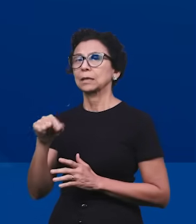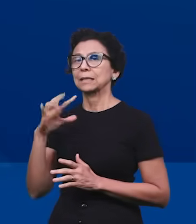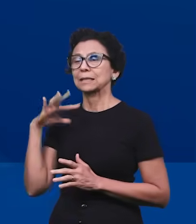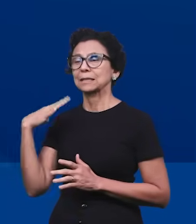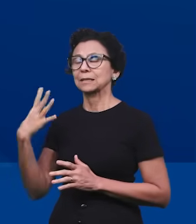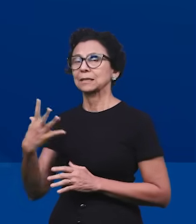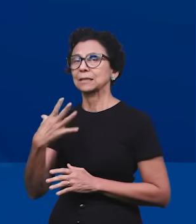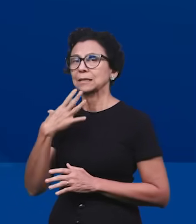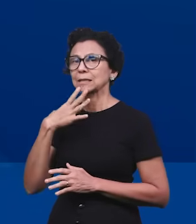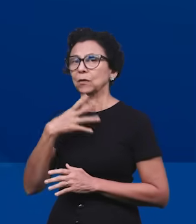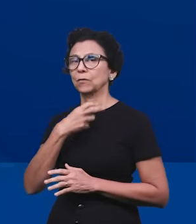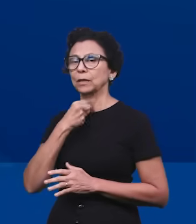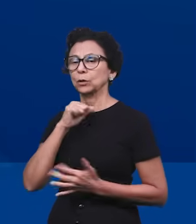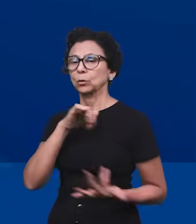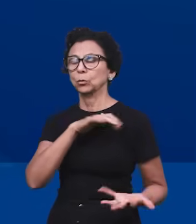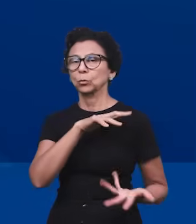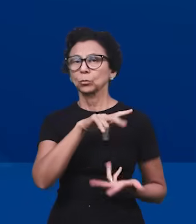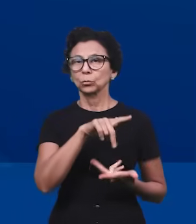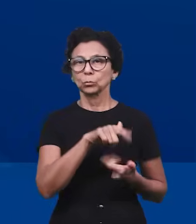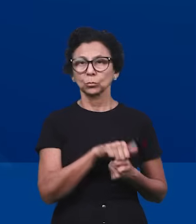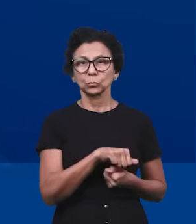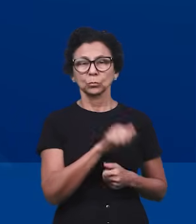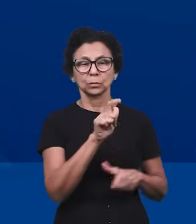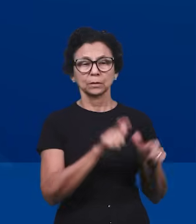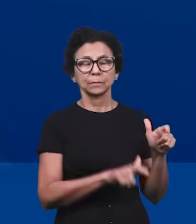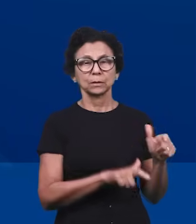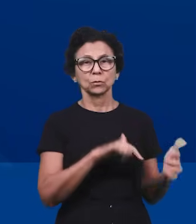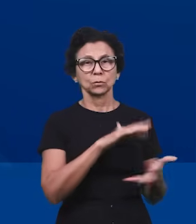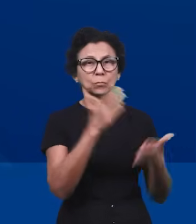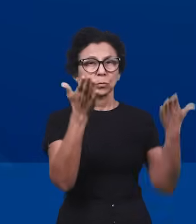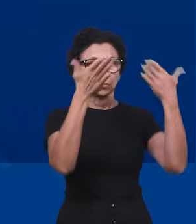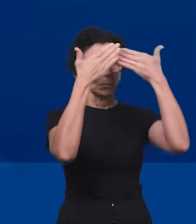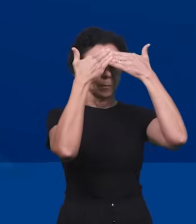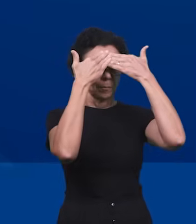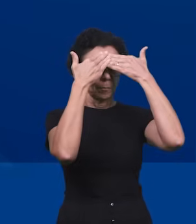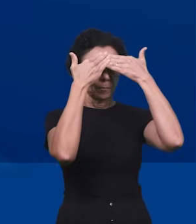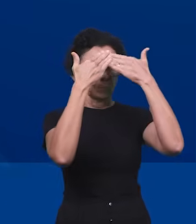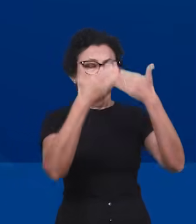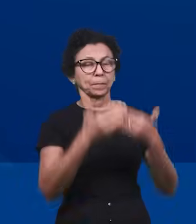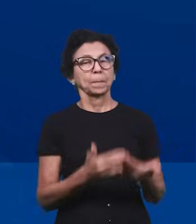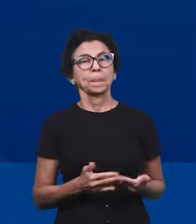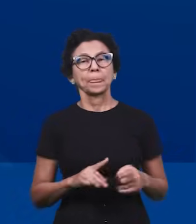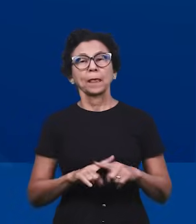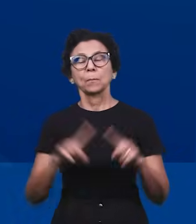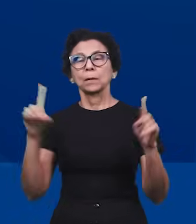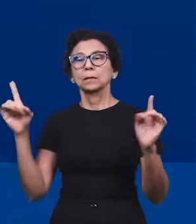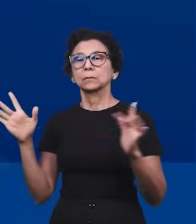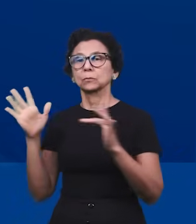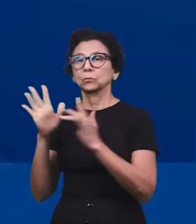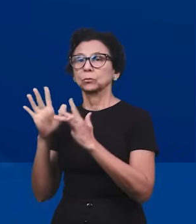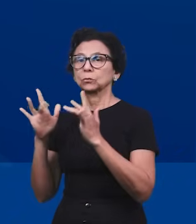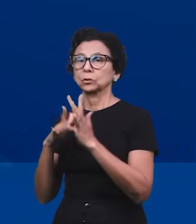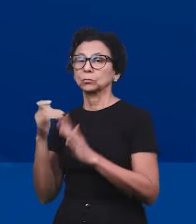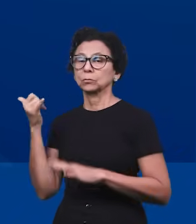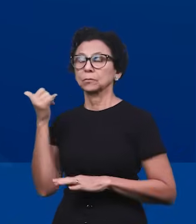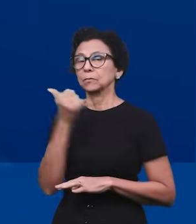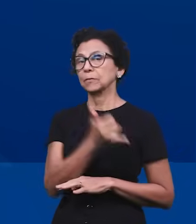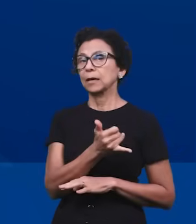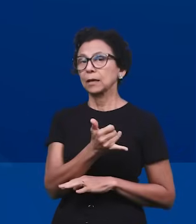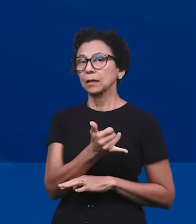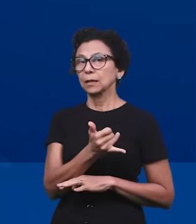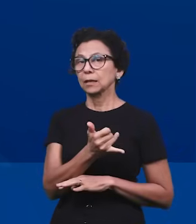nas trevas, onde não enxergam nada. Mas quando Jesus ele se revela ao